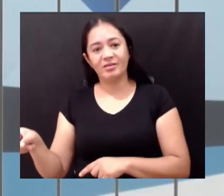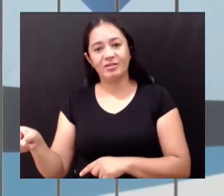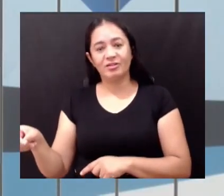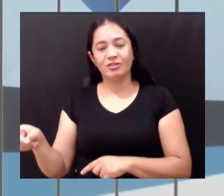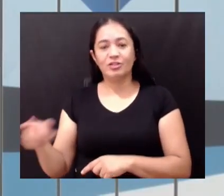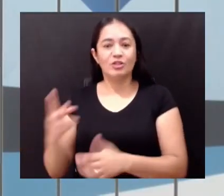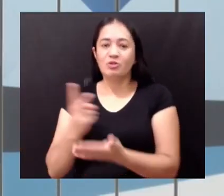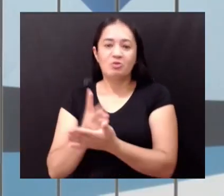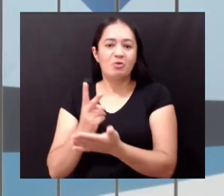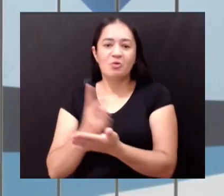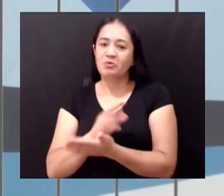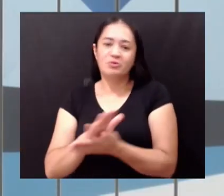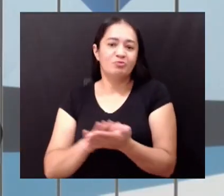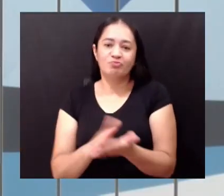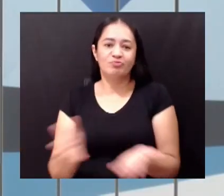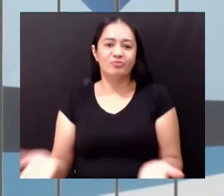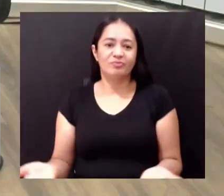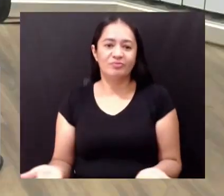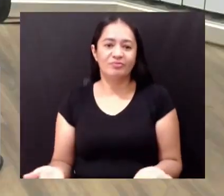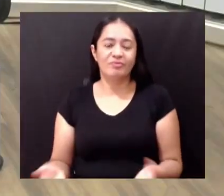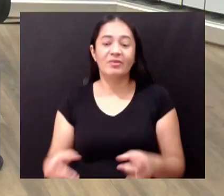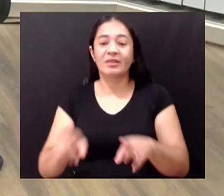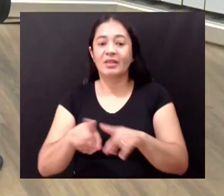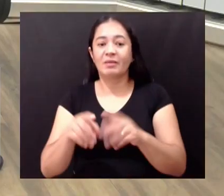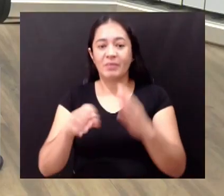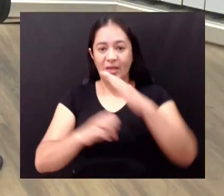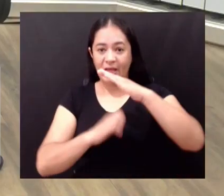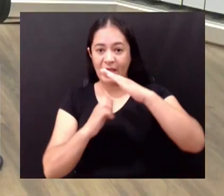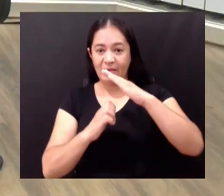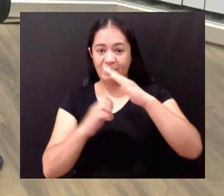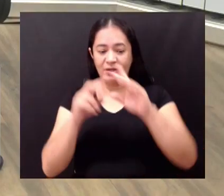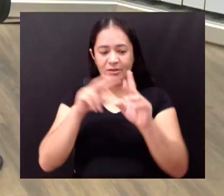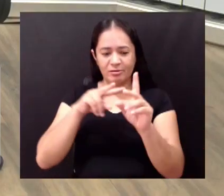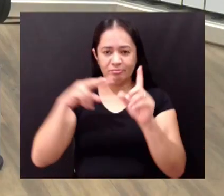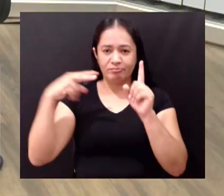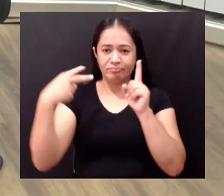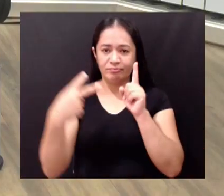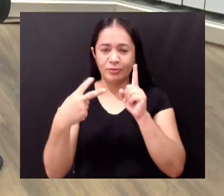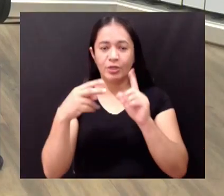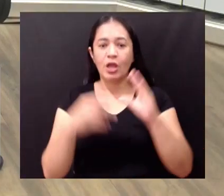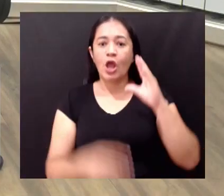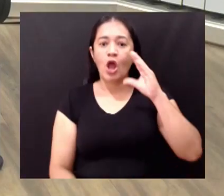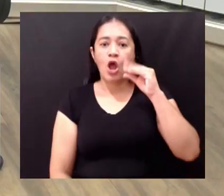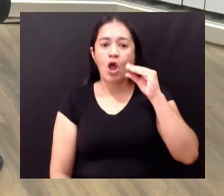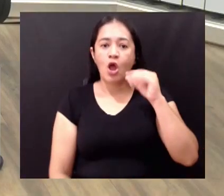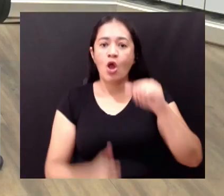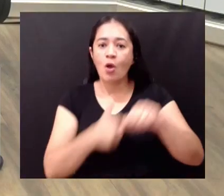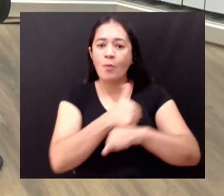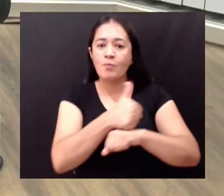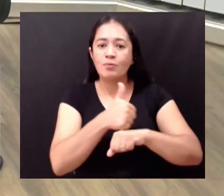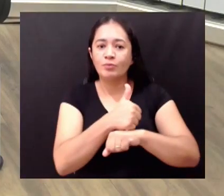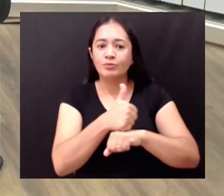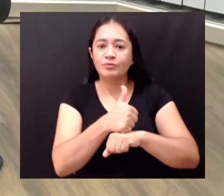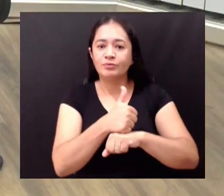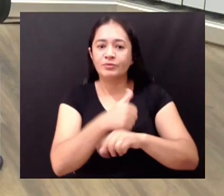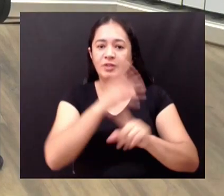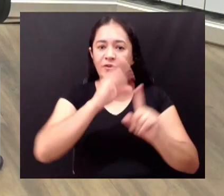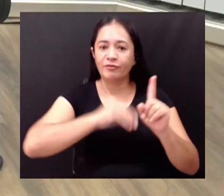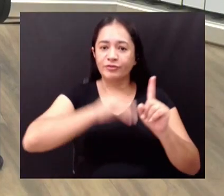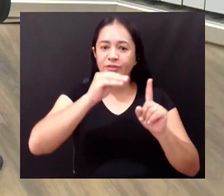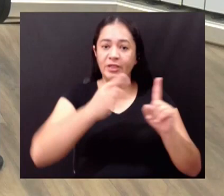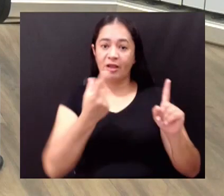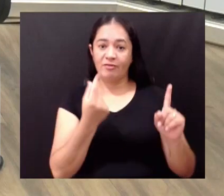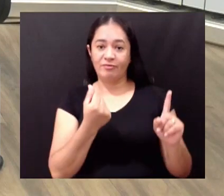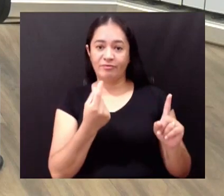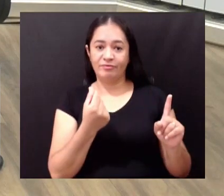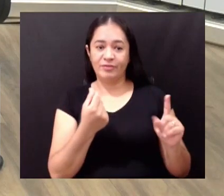Então, também tem um outro olhar das empresas de trazer profissionais mais vulneráveis financeiramente falando e investir no